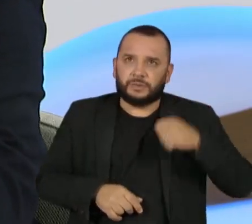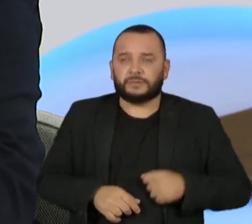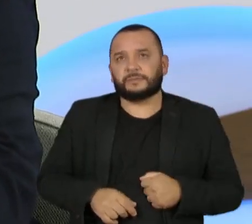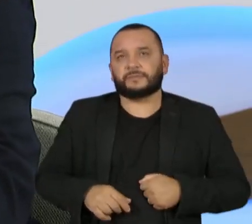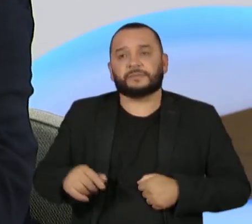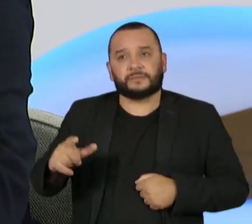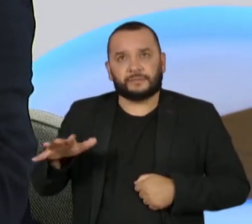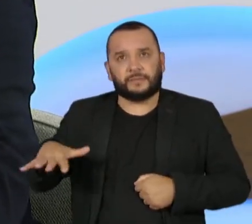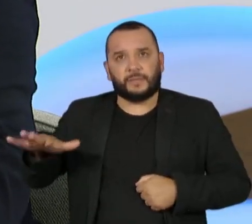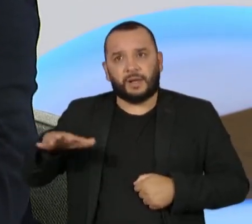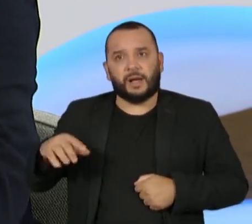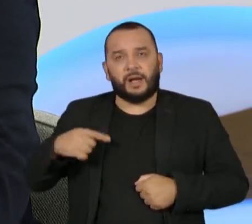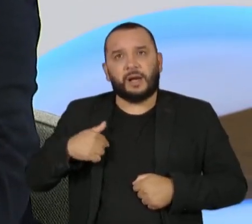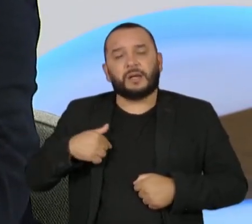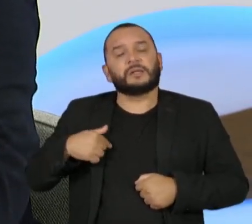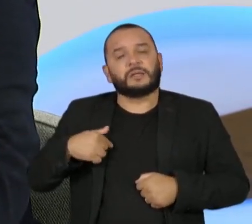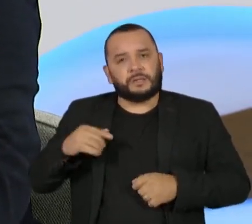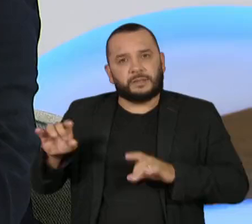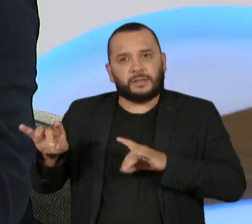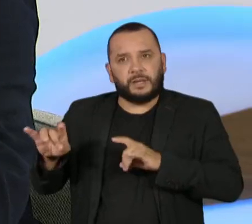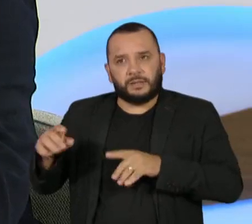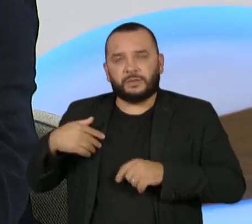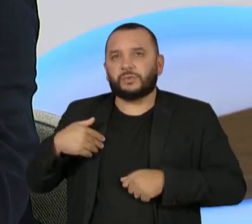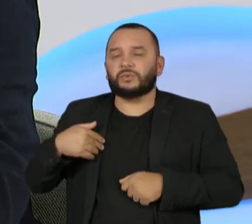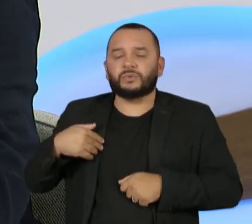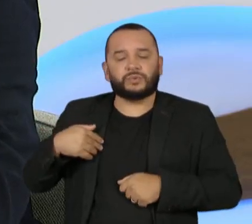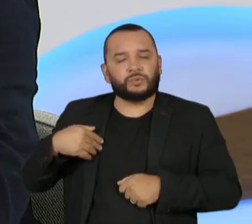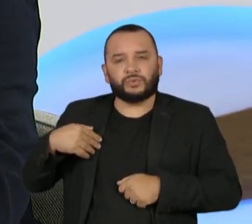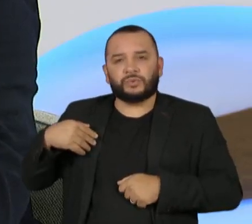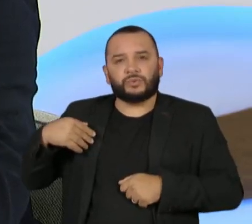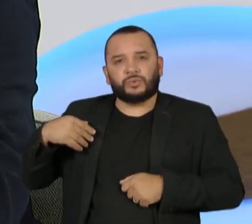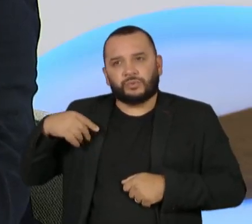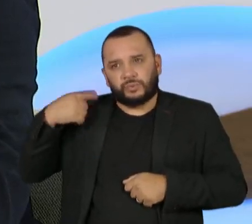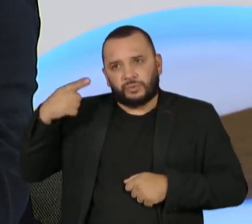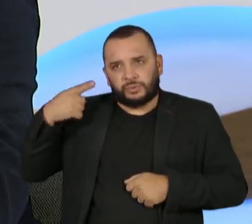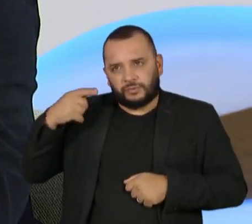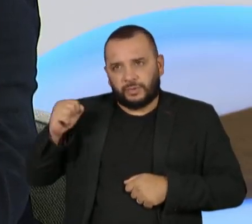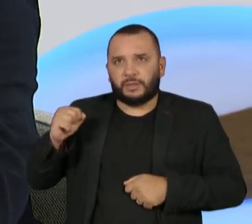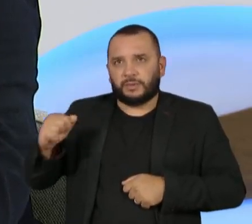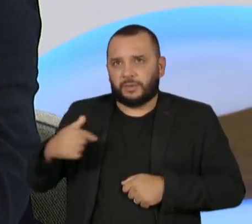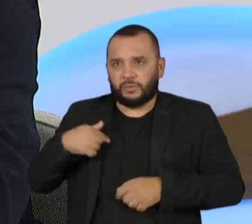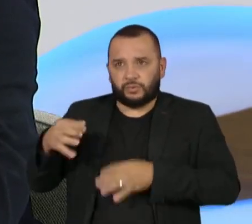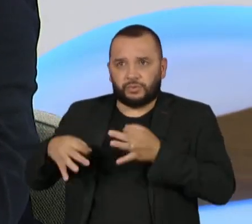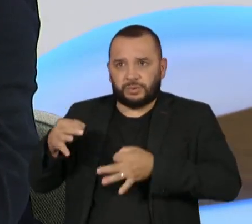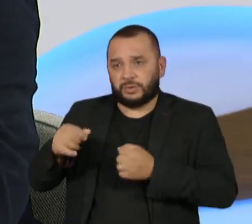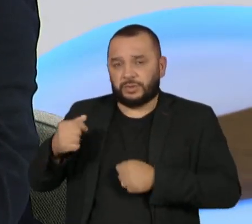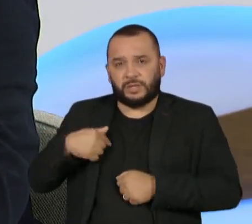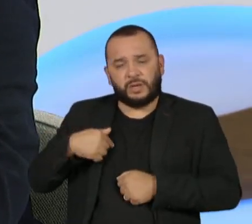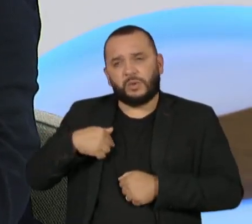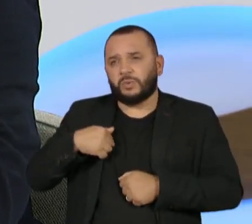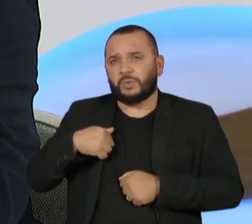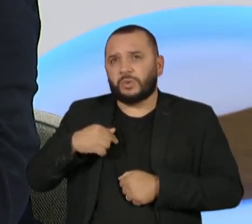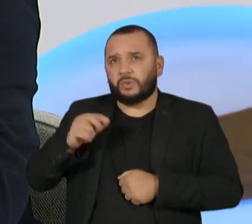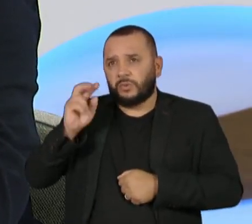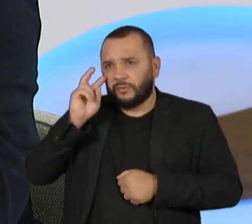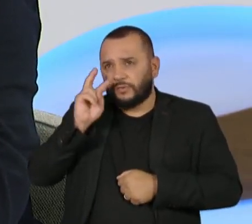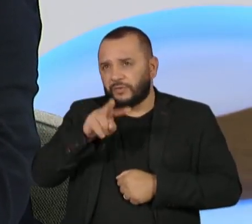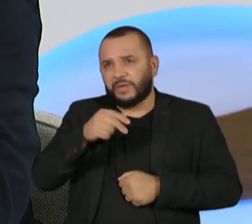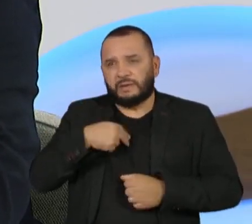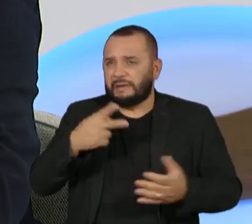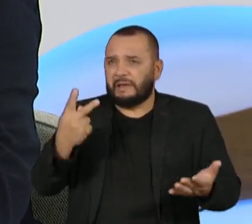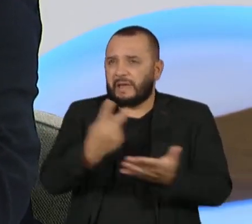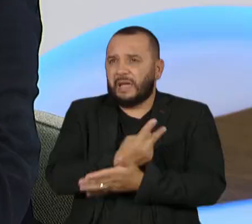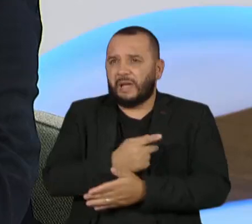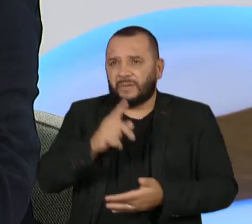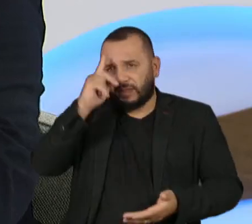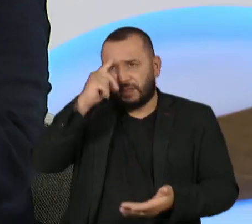Técnico jurídico. Não vi vozes relevantes apontando erros em